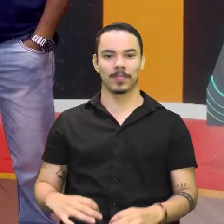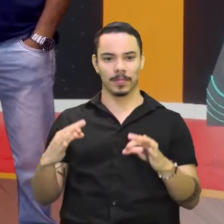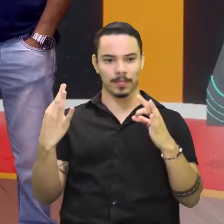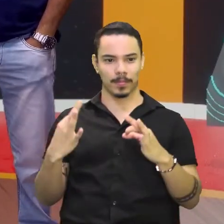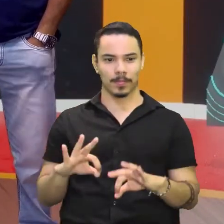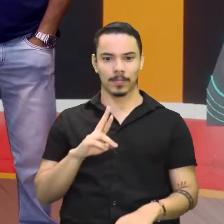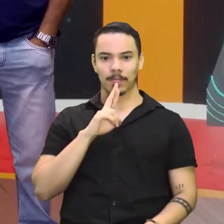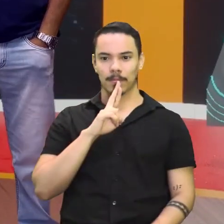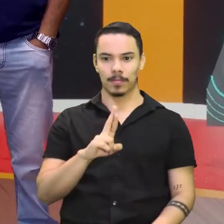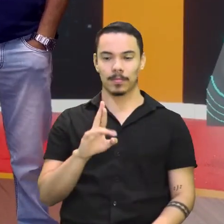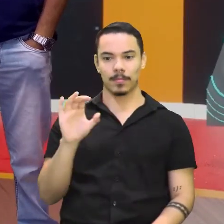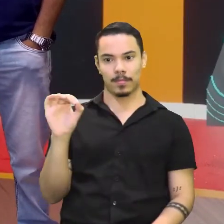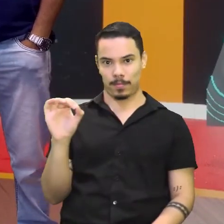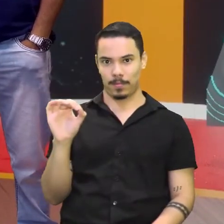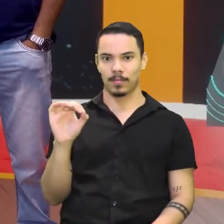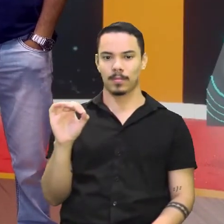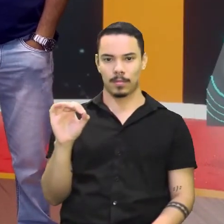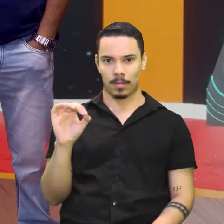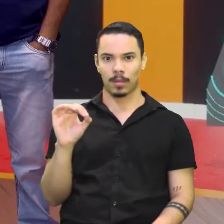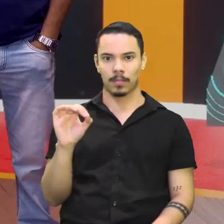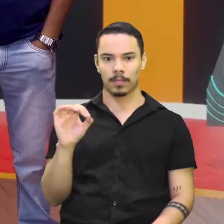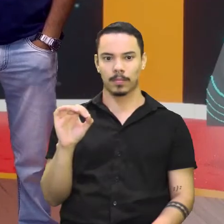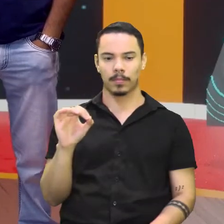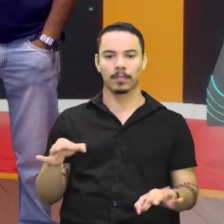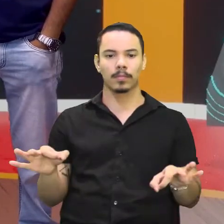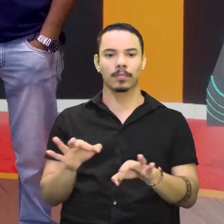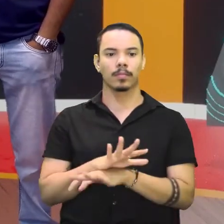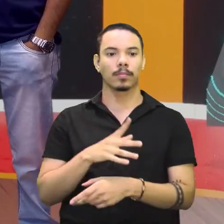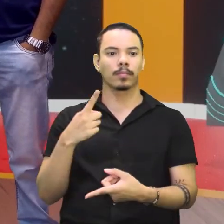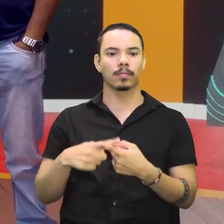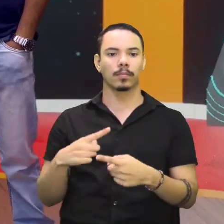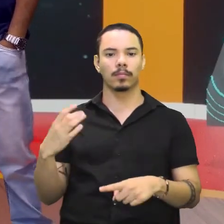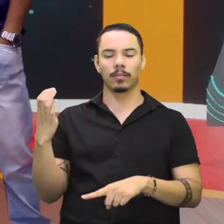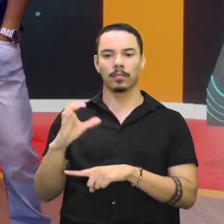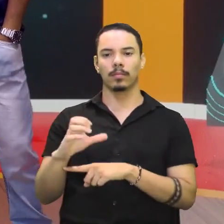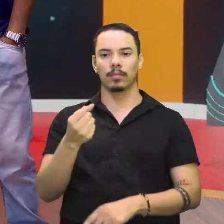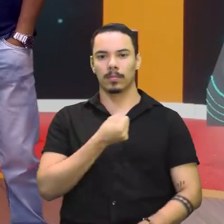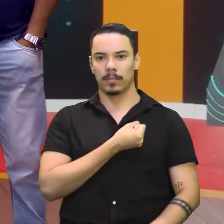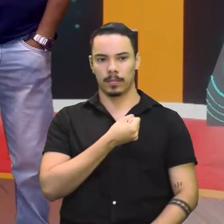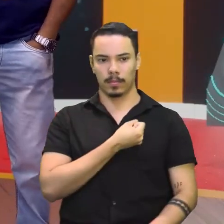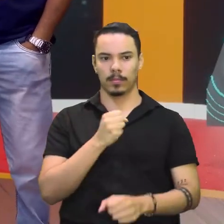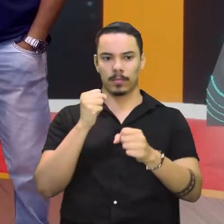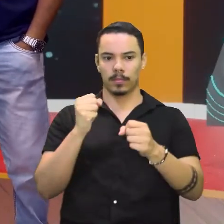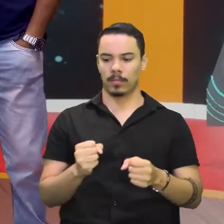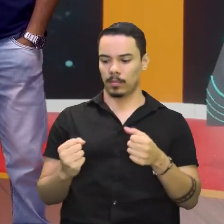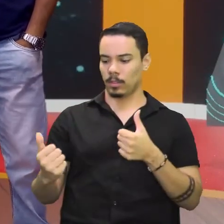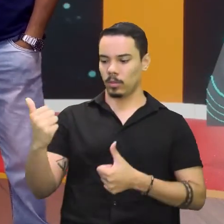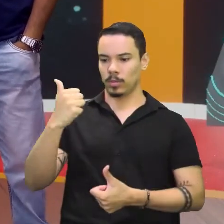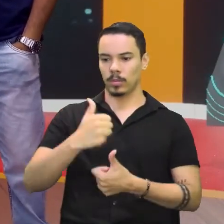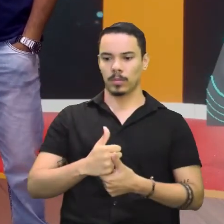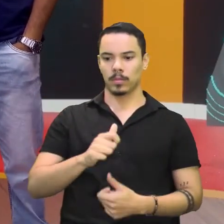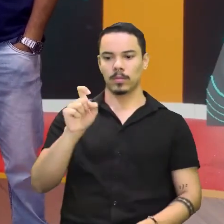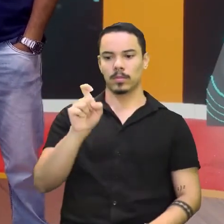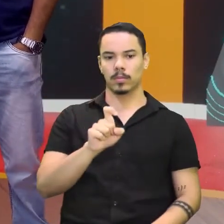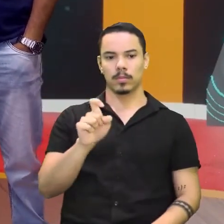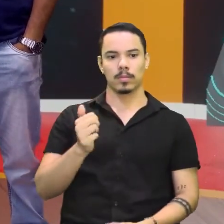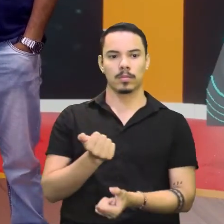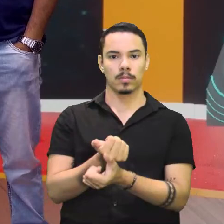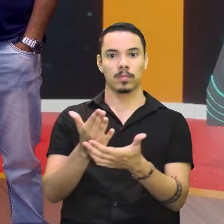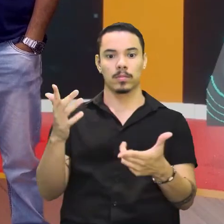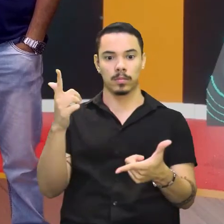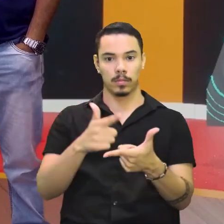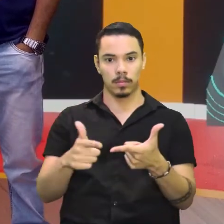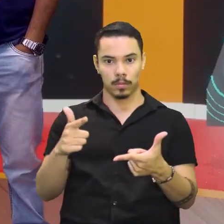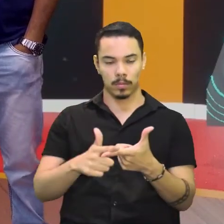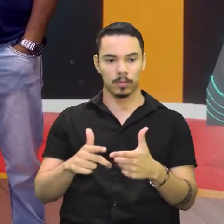resposta é... Zero. Zerou, né? Uma vez que a gente colocou o valor numérico, é substituir o x pelo valor dado no problema. A gente